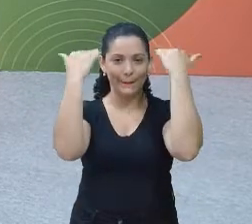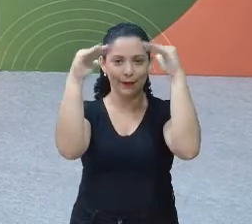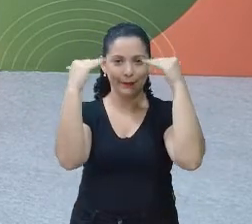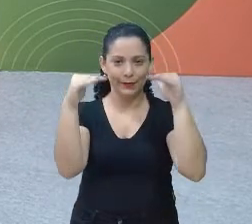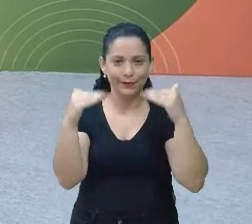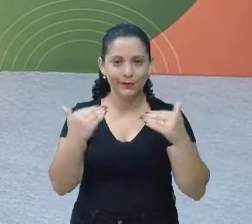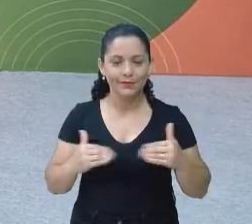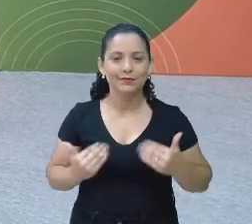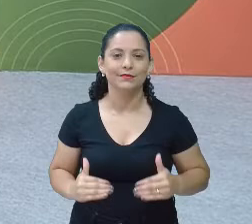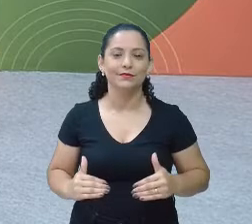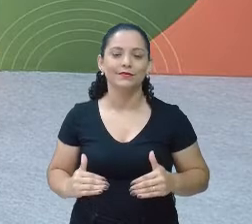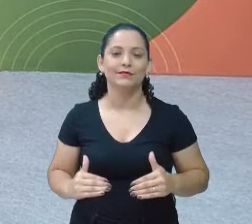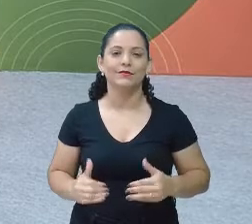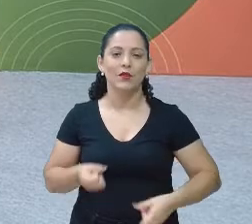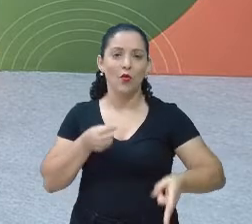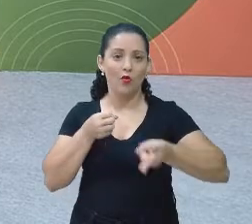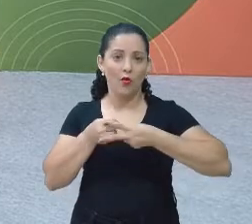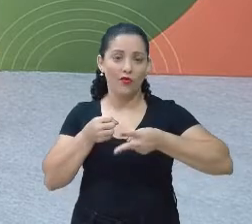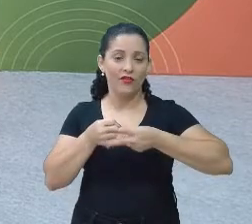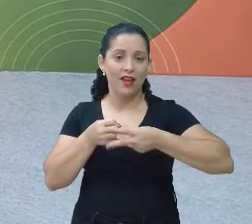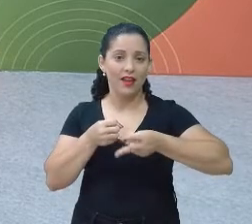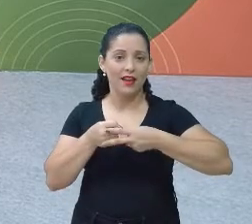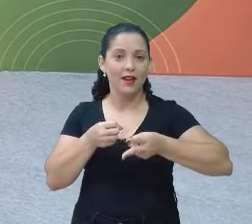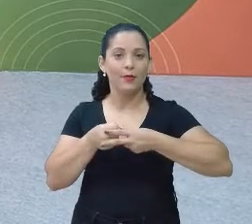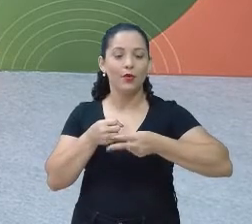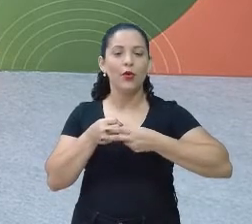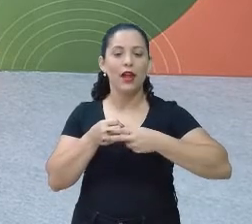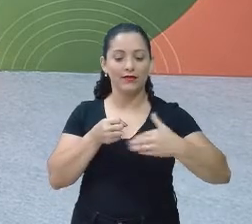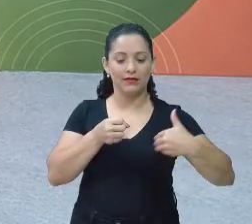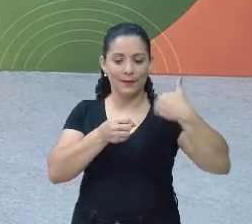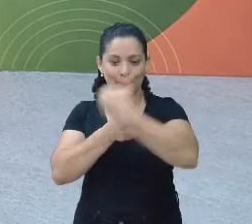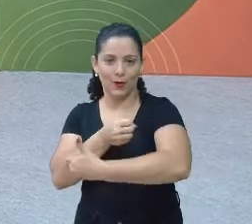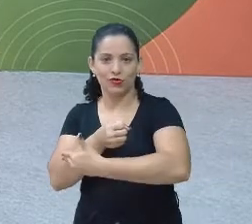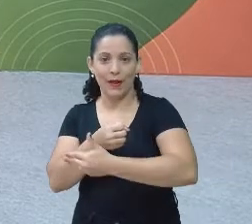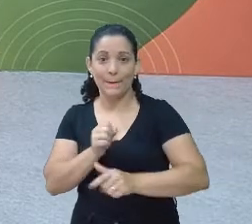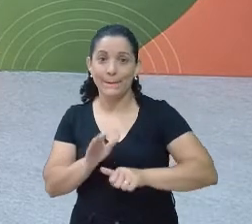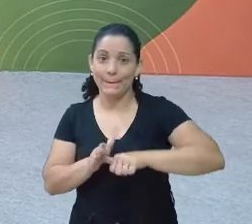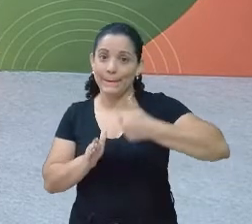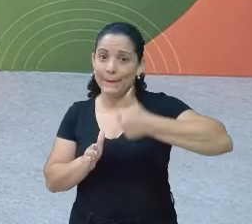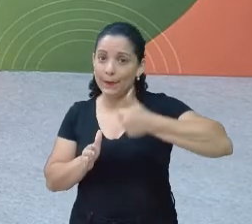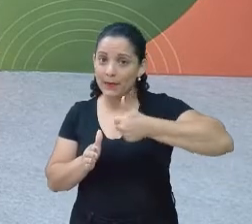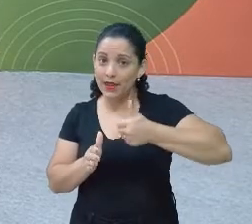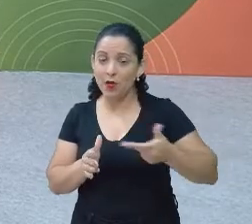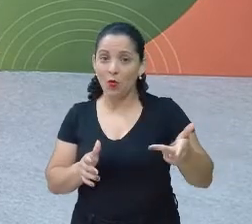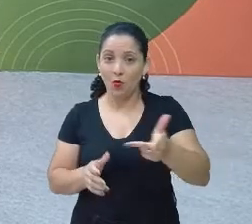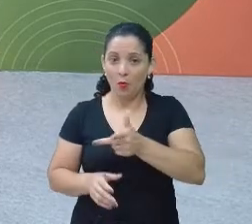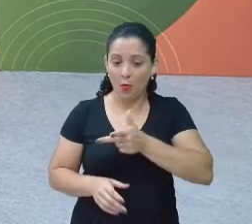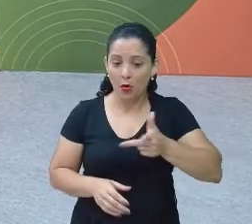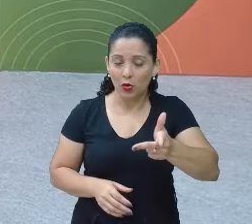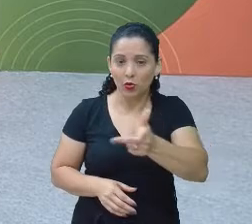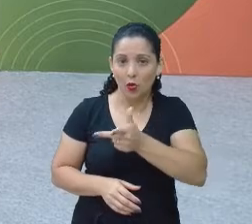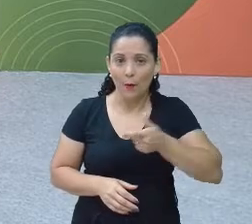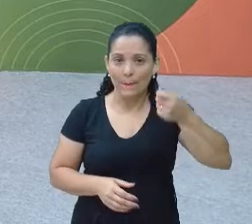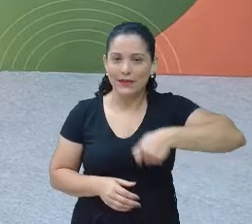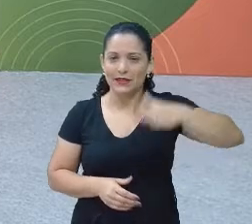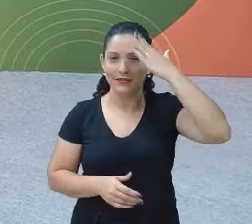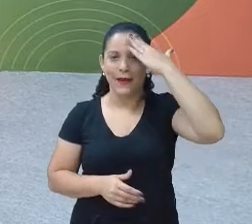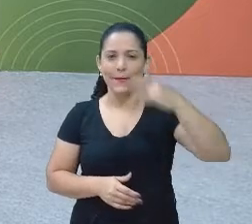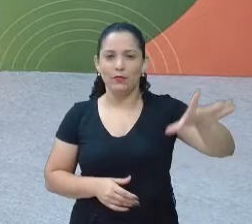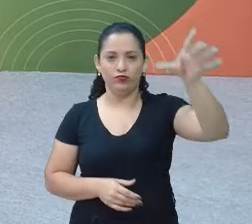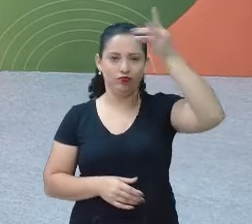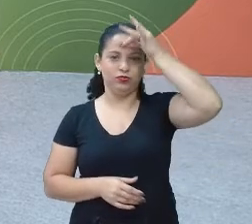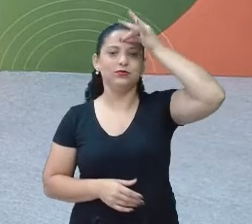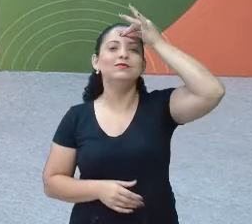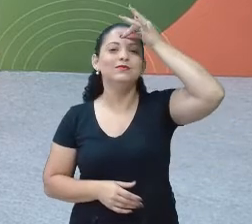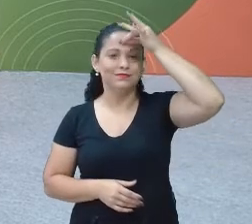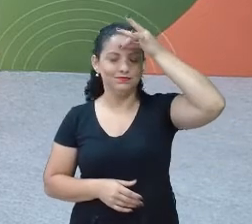o meu verbo vem após o meu pronome, tá? E eu preciso saber esse pronome de cor, tá, gente? É a minha base